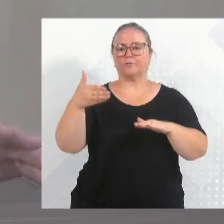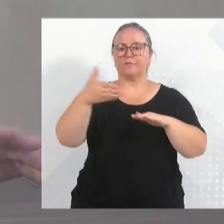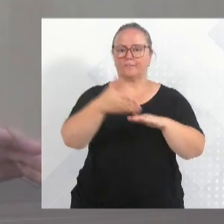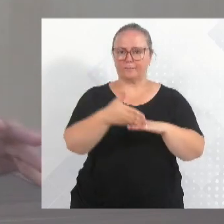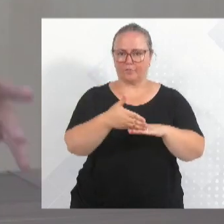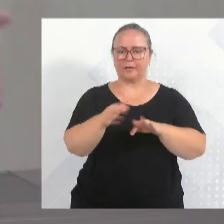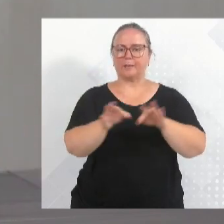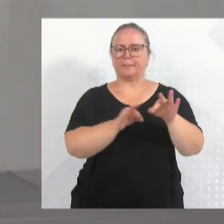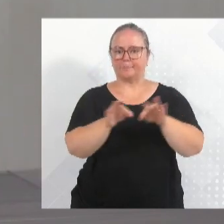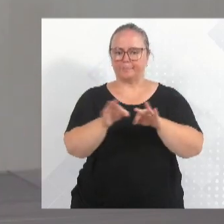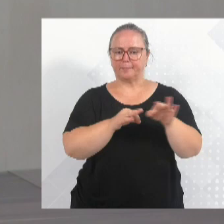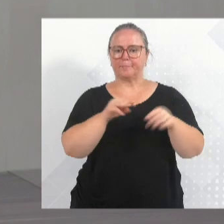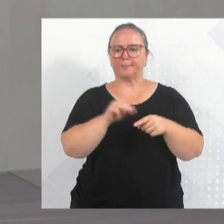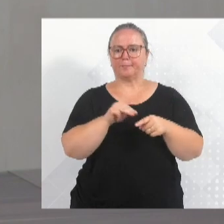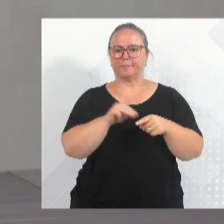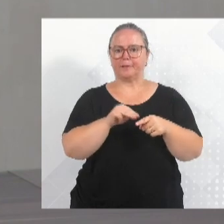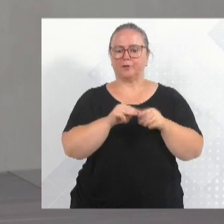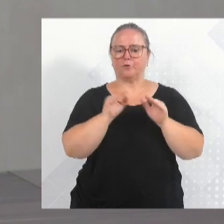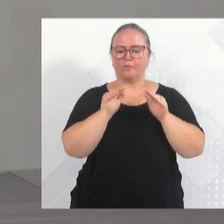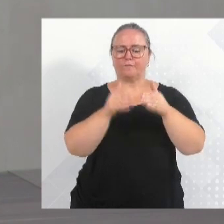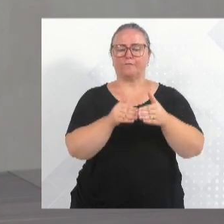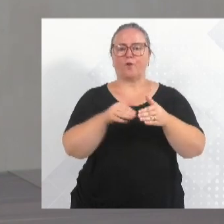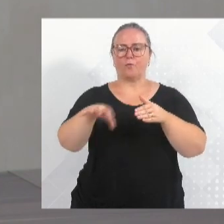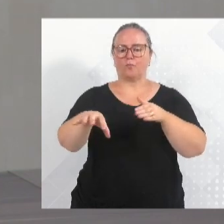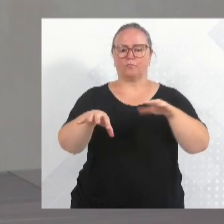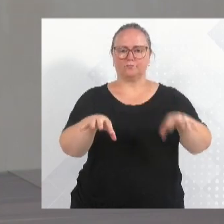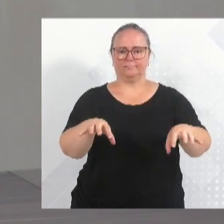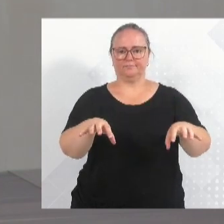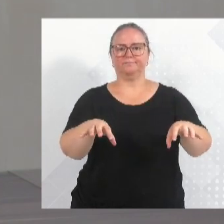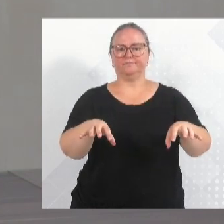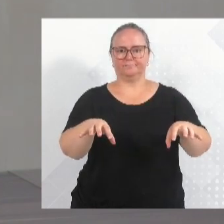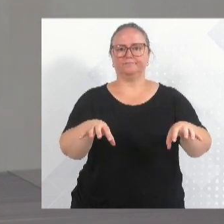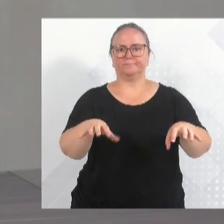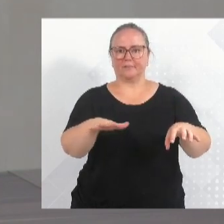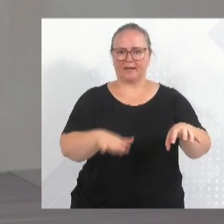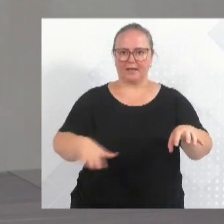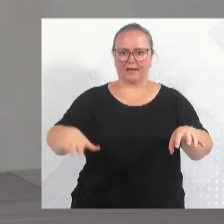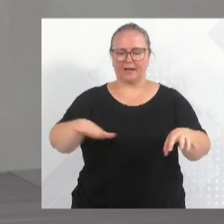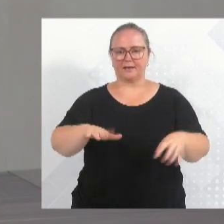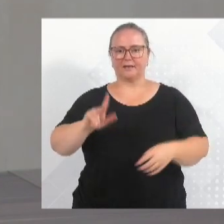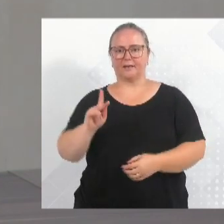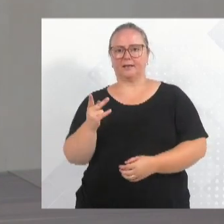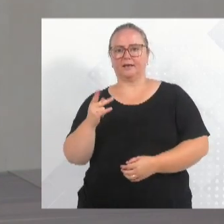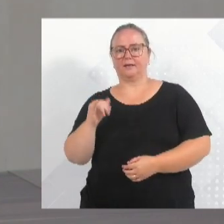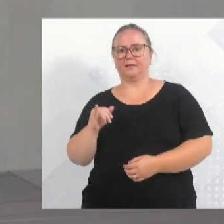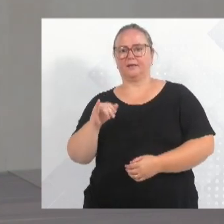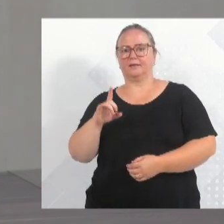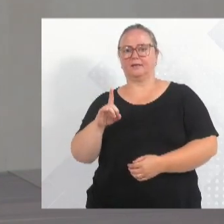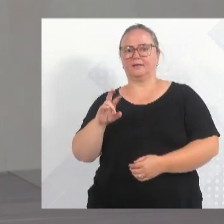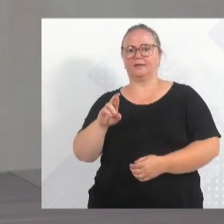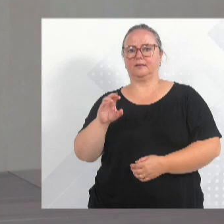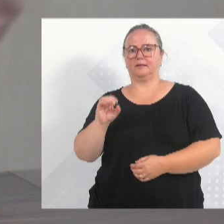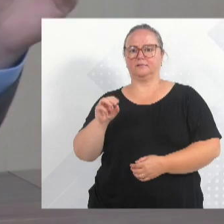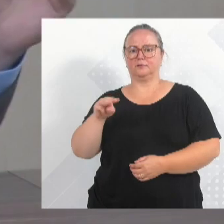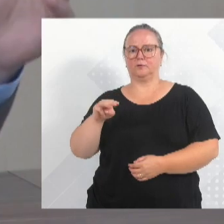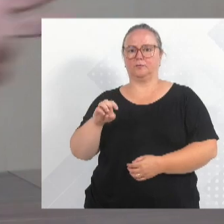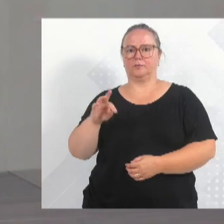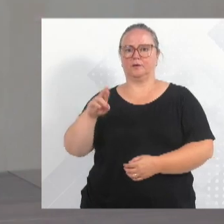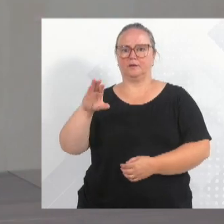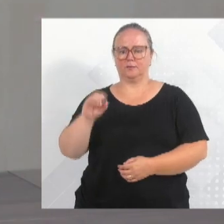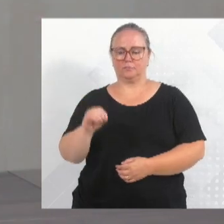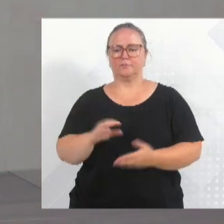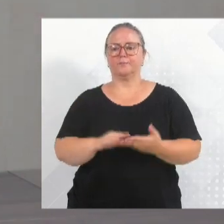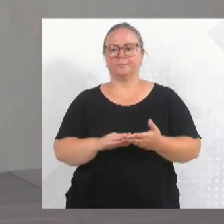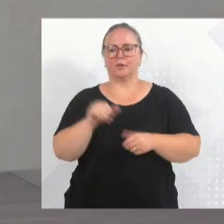de Saneamento e focamos em 2 áreas. Na área da hidrometria, então nós trocamos do parque